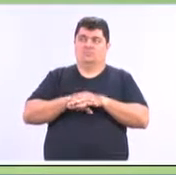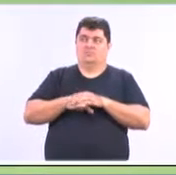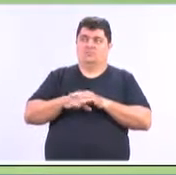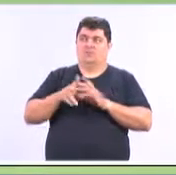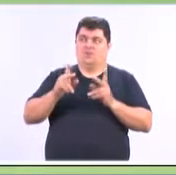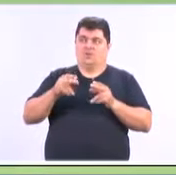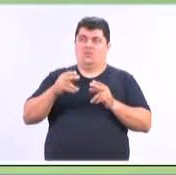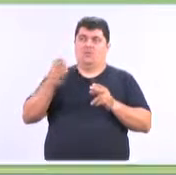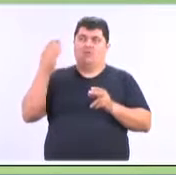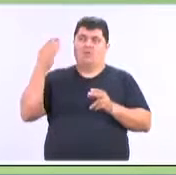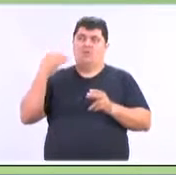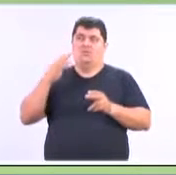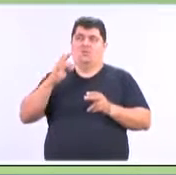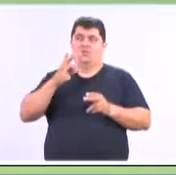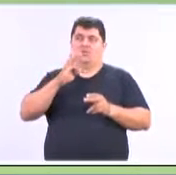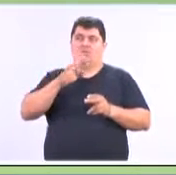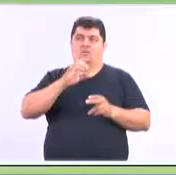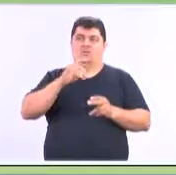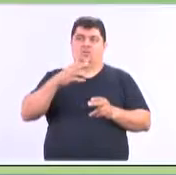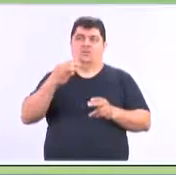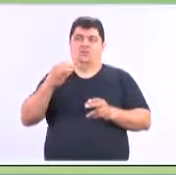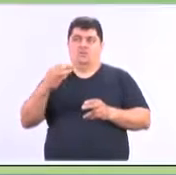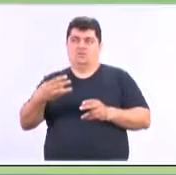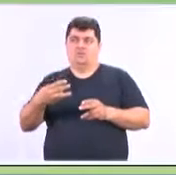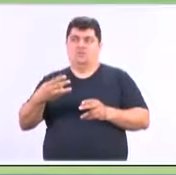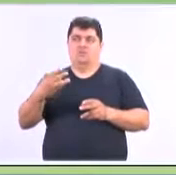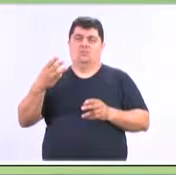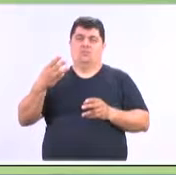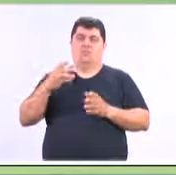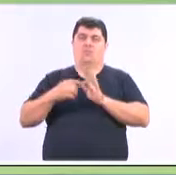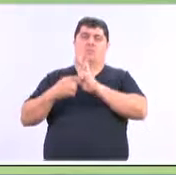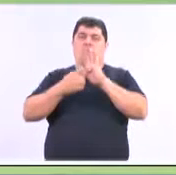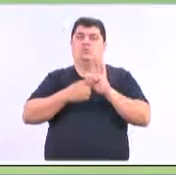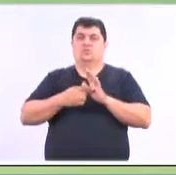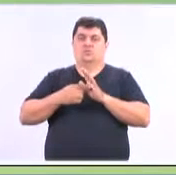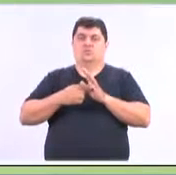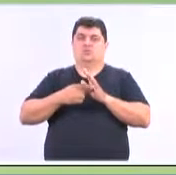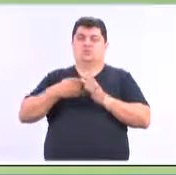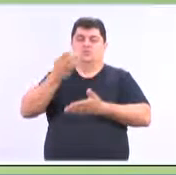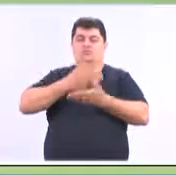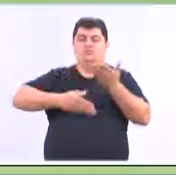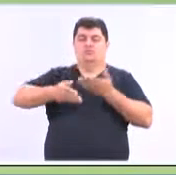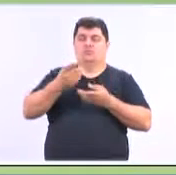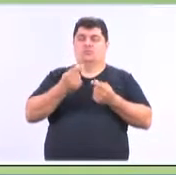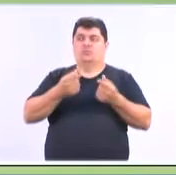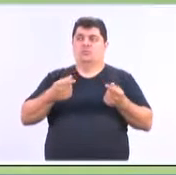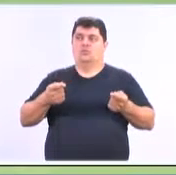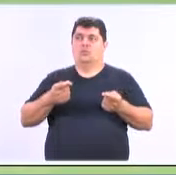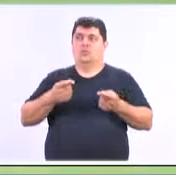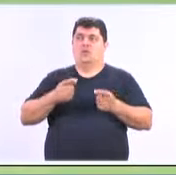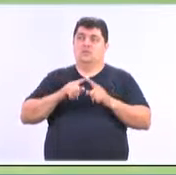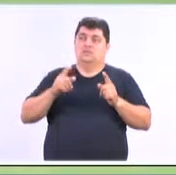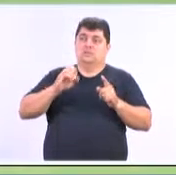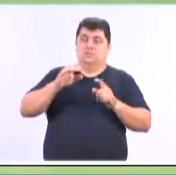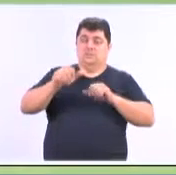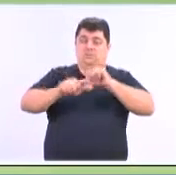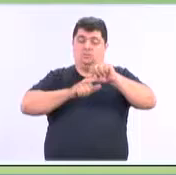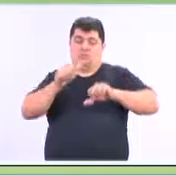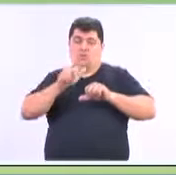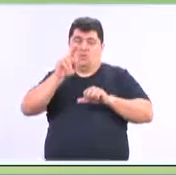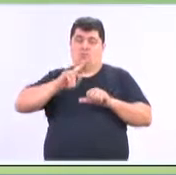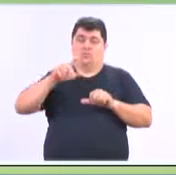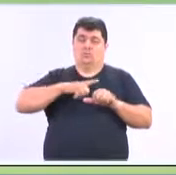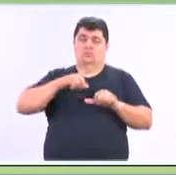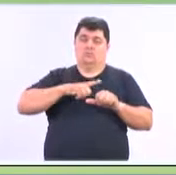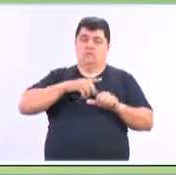no pronunciamento técnico CPC 3, que é as demonstrações do fluxo de caixa, a menos que sua troca ou uso para liquidação